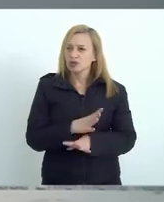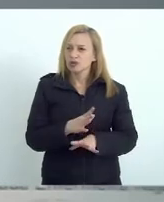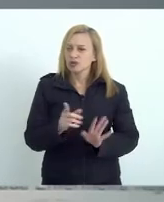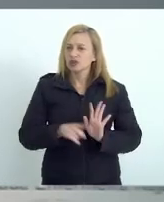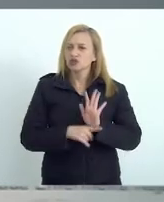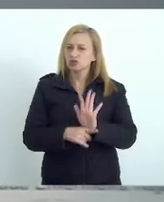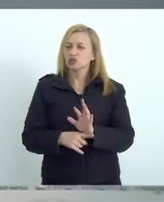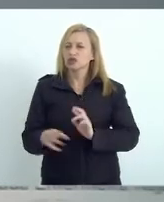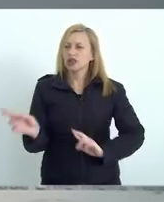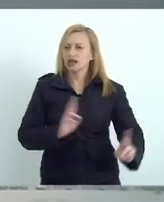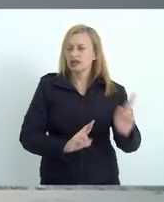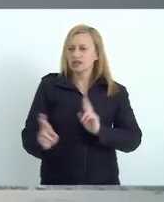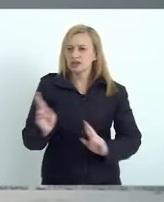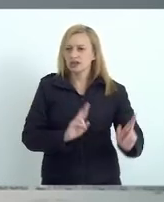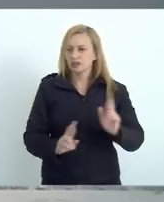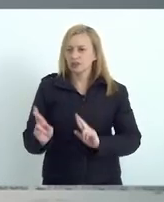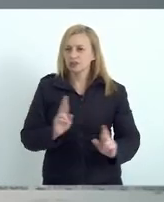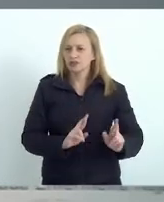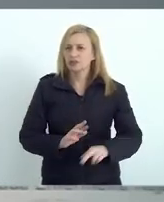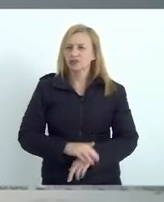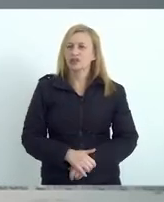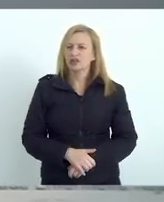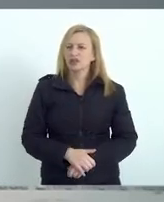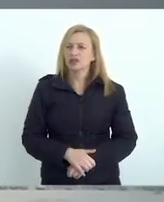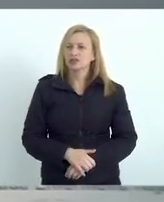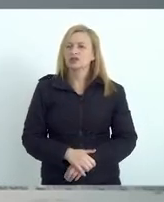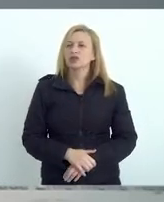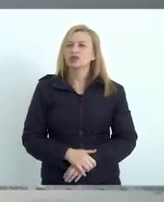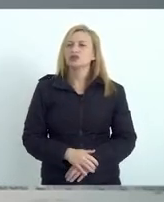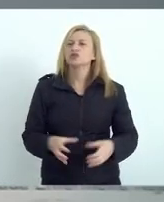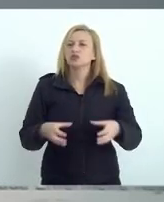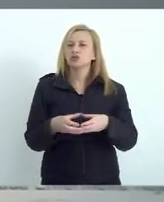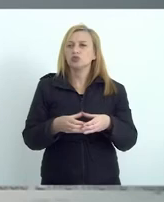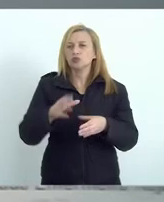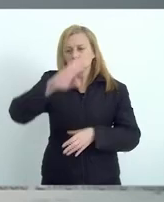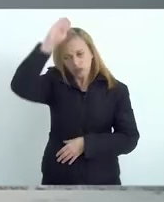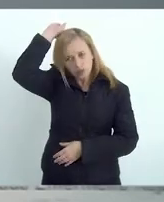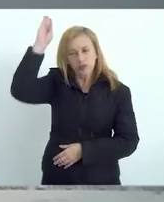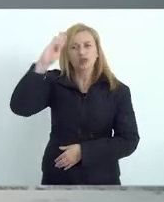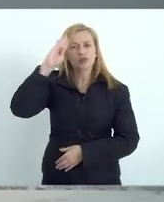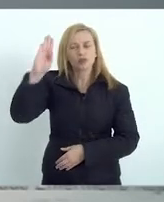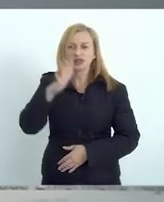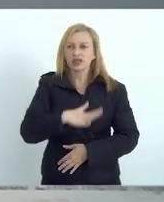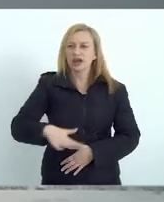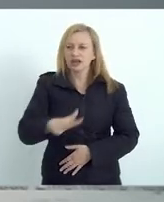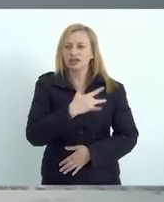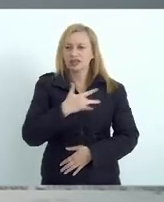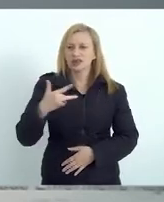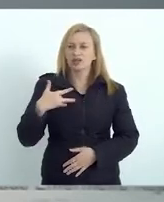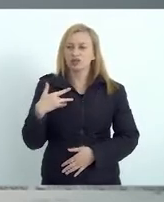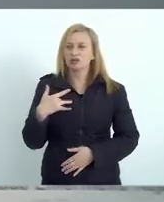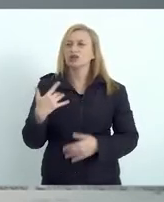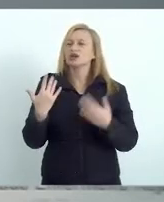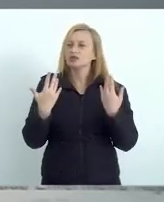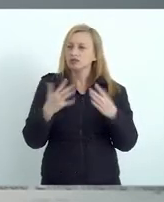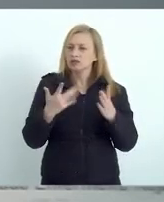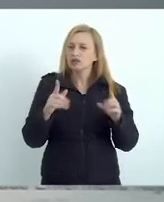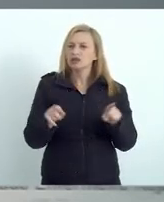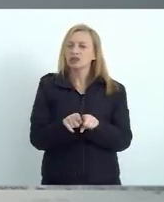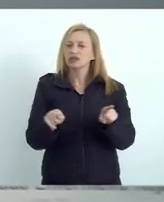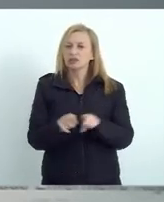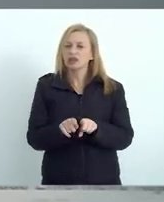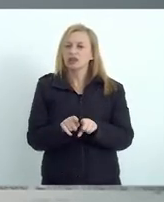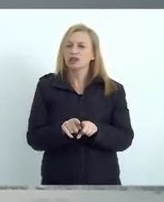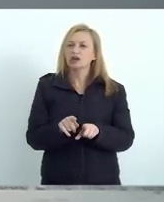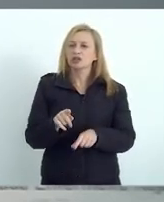demandas em relação e o pessoal do Corpo de Bombeiros principalmente na área da saúde complementar com Daniel